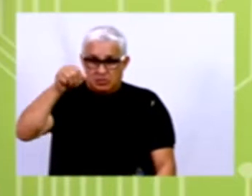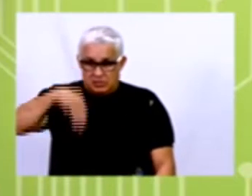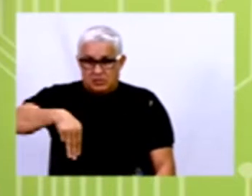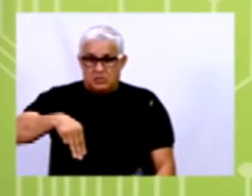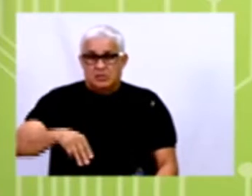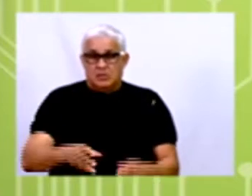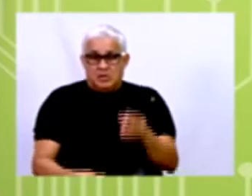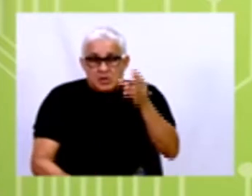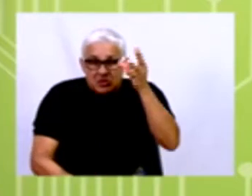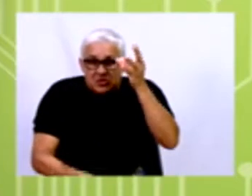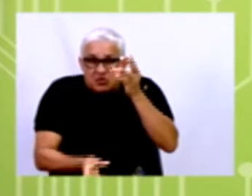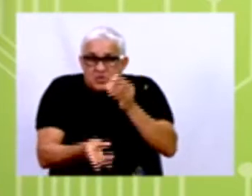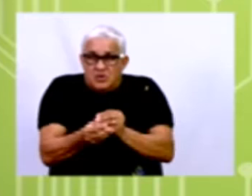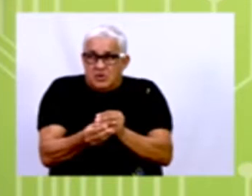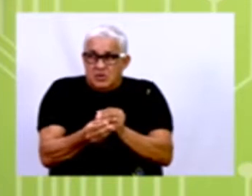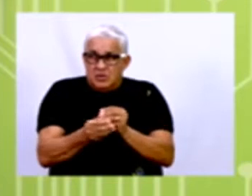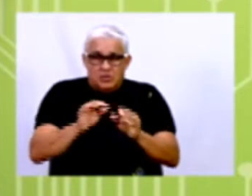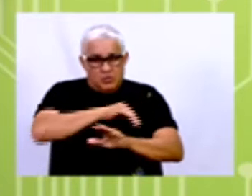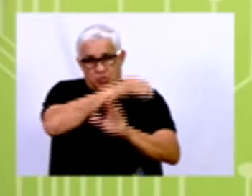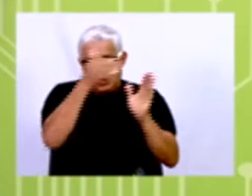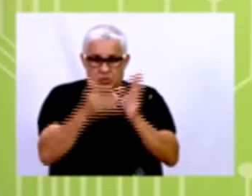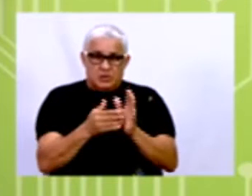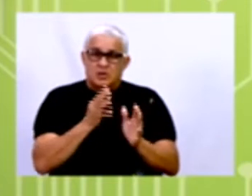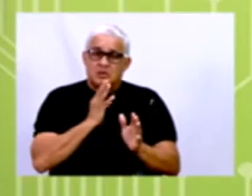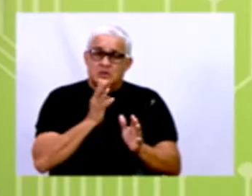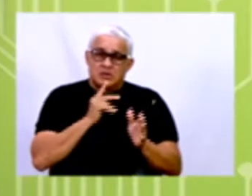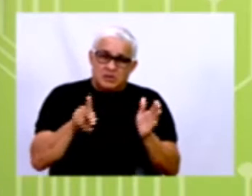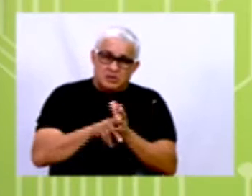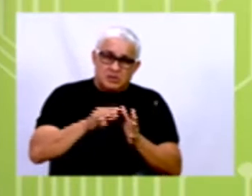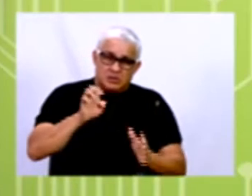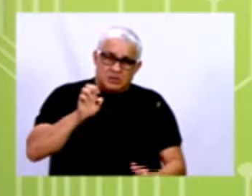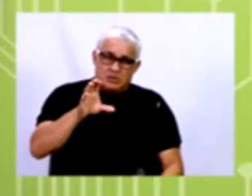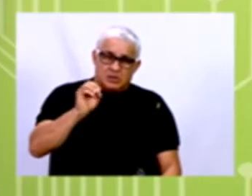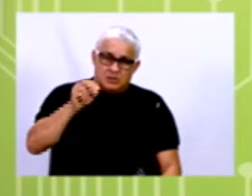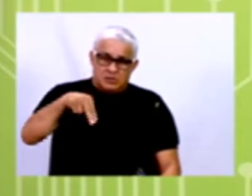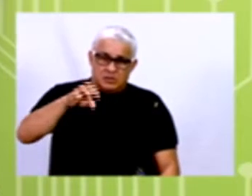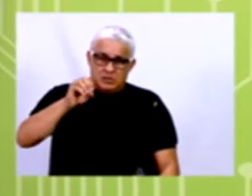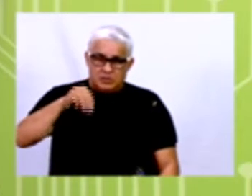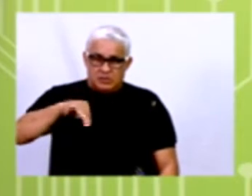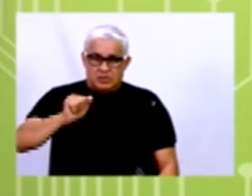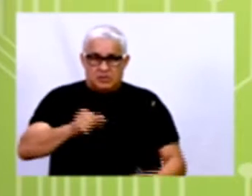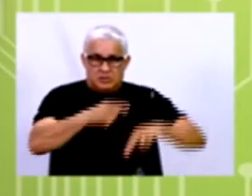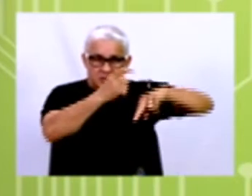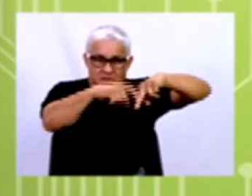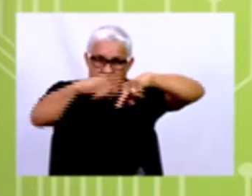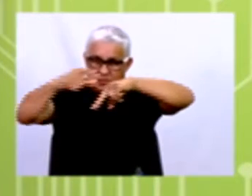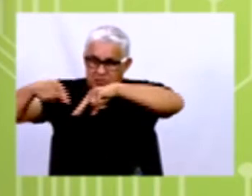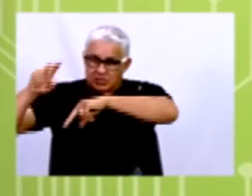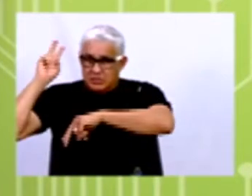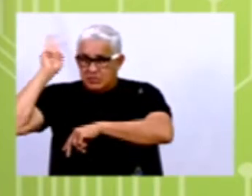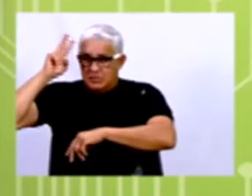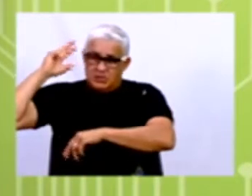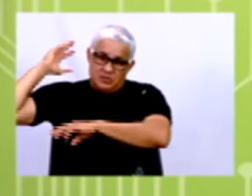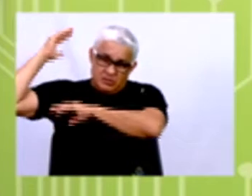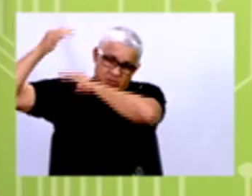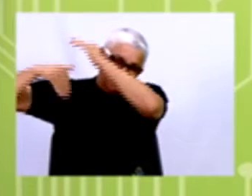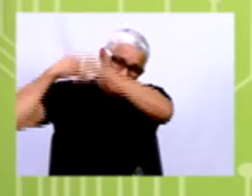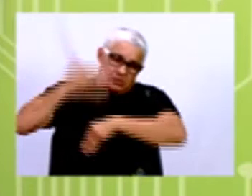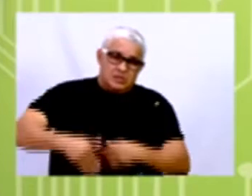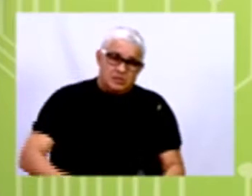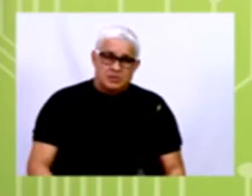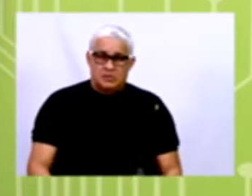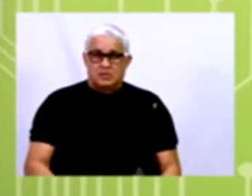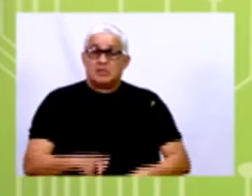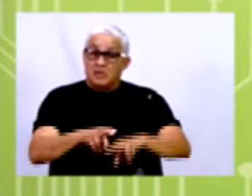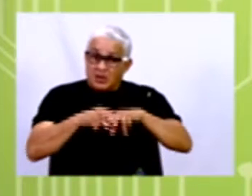sintetizar praticamente todo o conhecimento de economia acumulado pelo ser humano ao longo da história. Por isso é uma obra fantástica